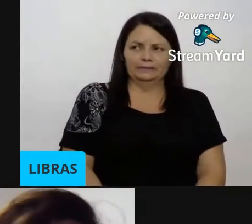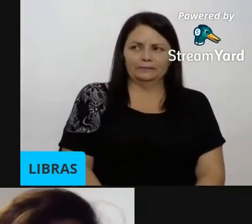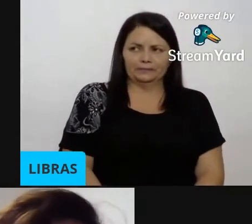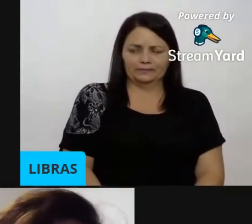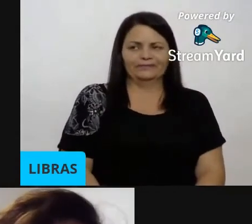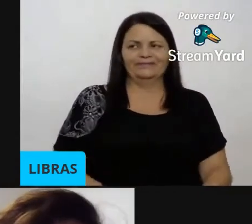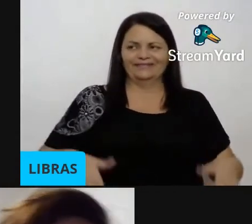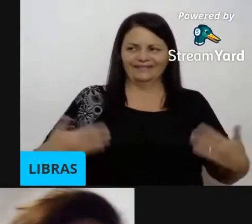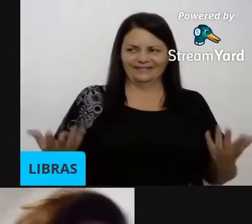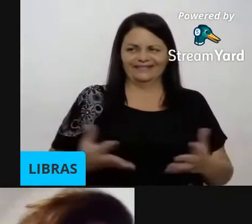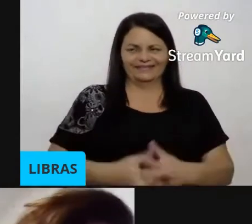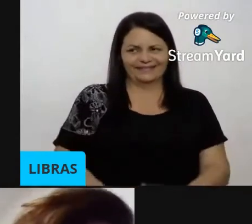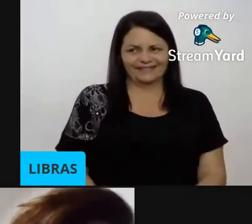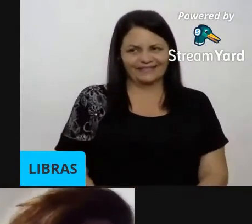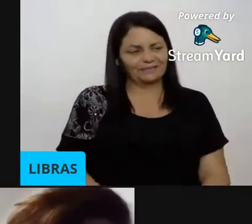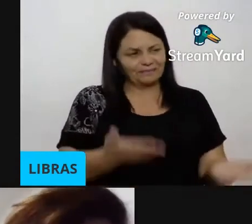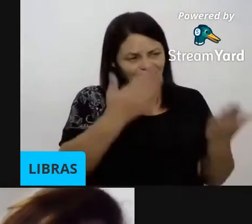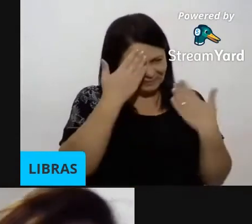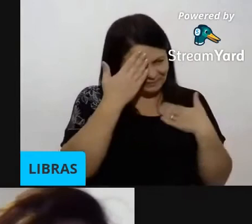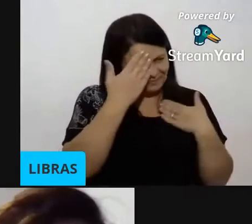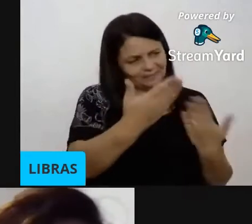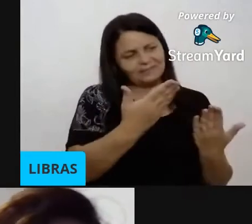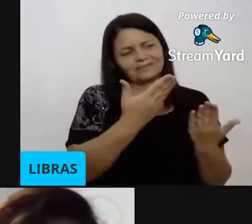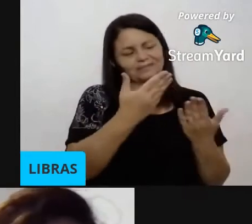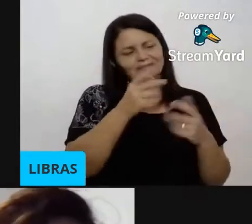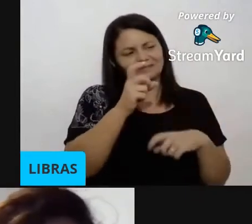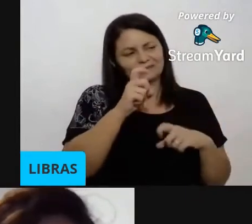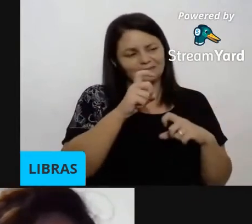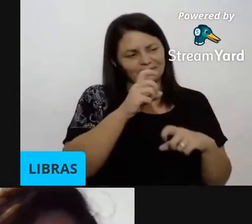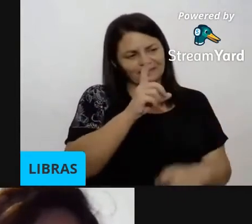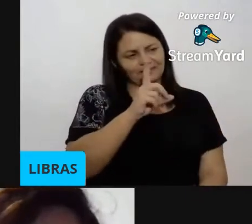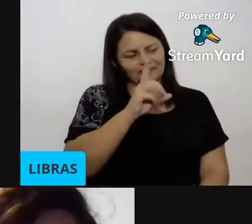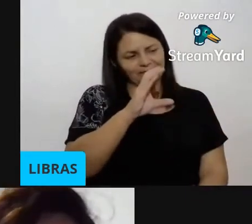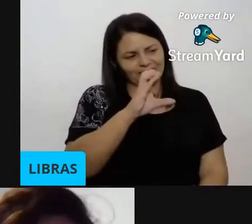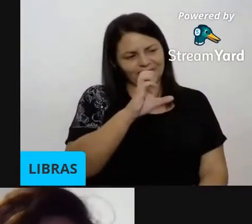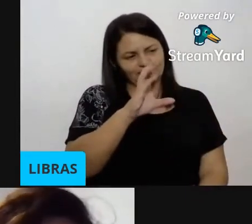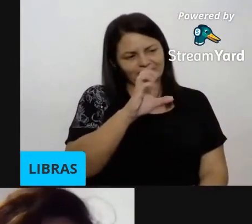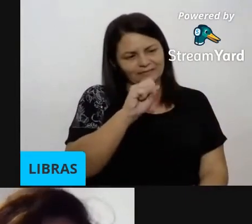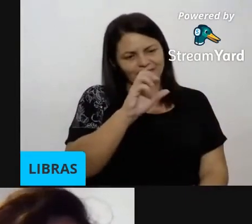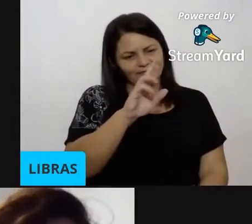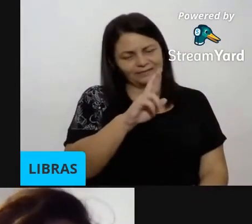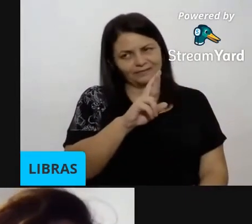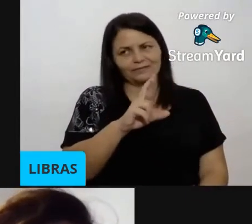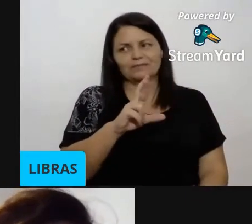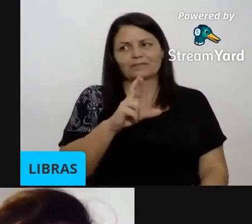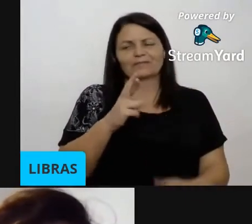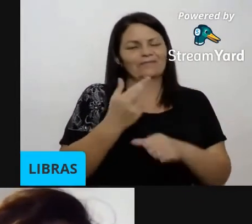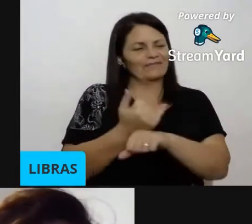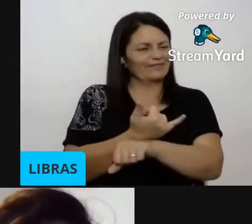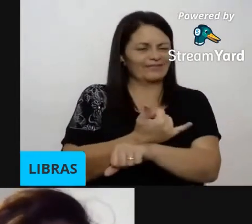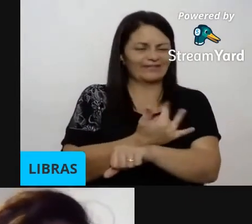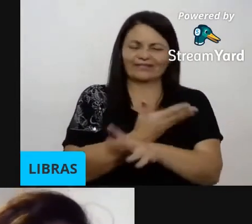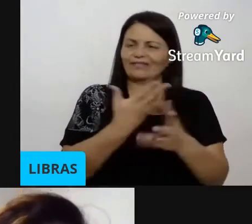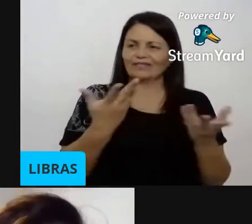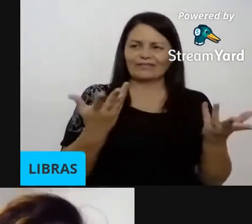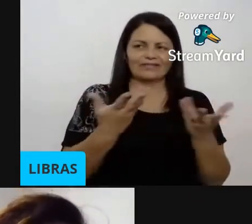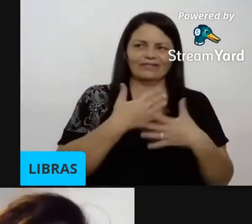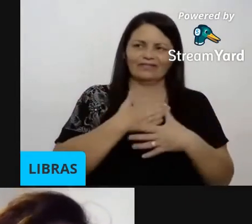É isso. Muito obrigada, doutor César. É assim, é uma emoção, né?